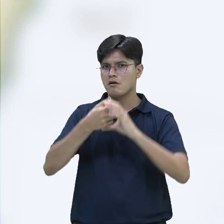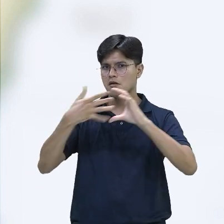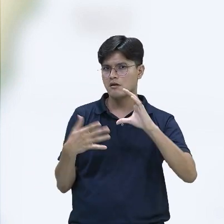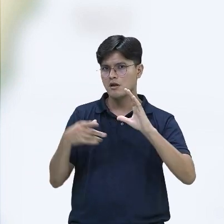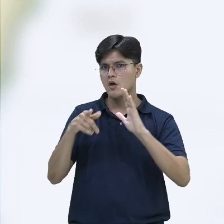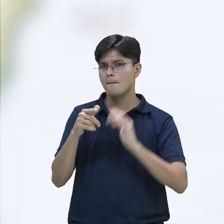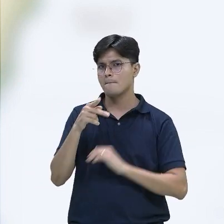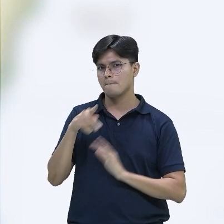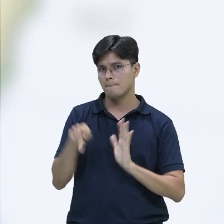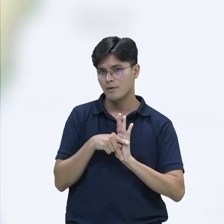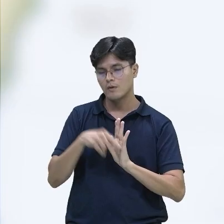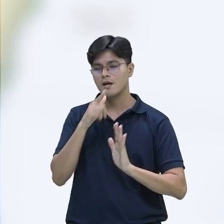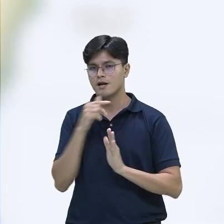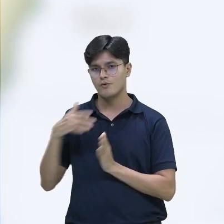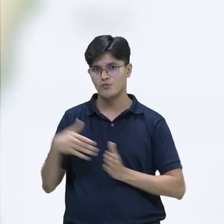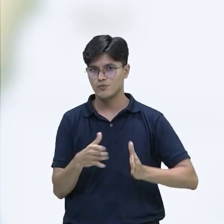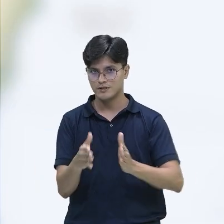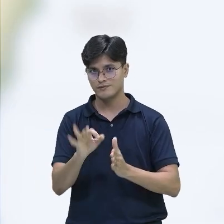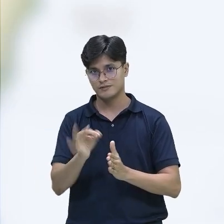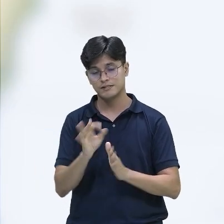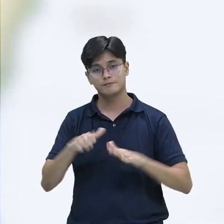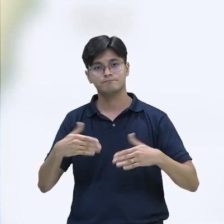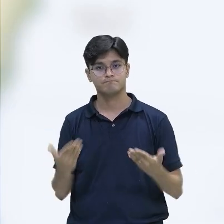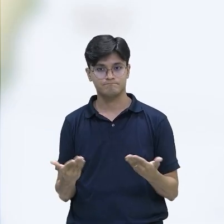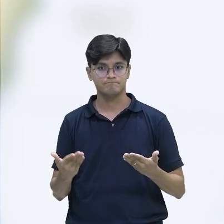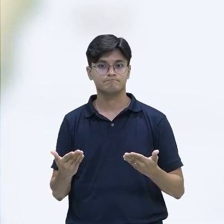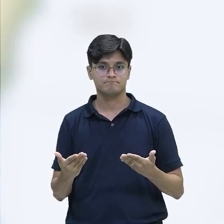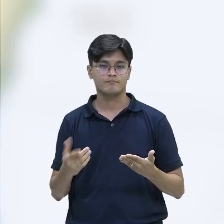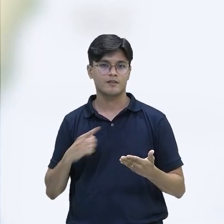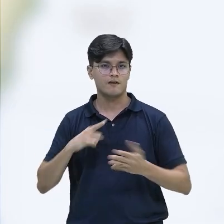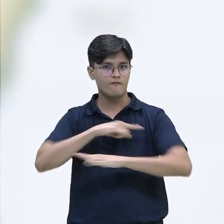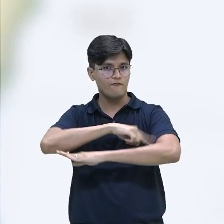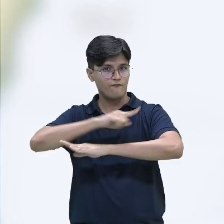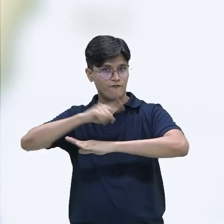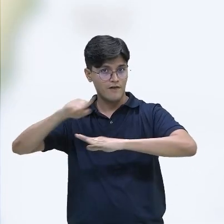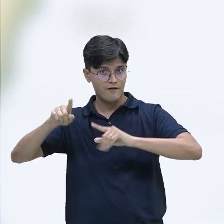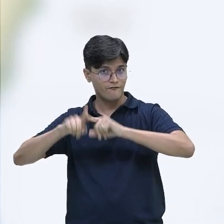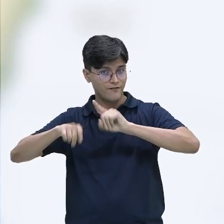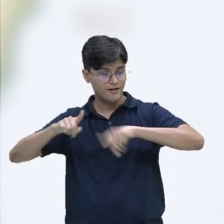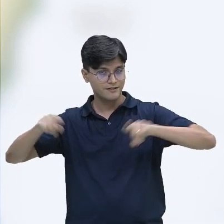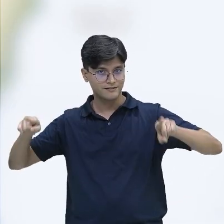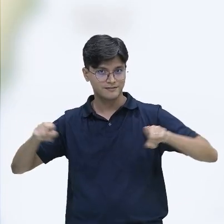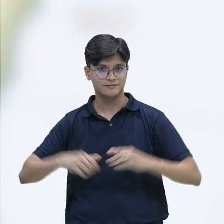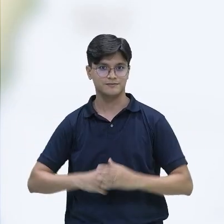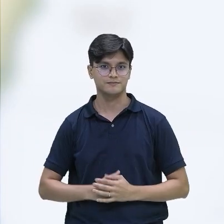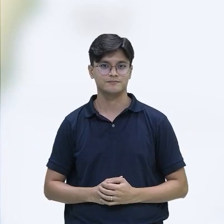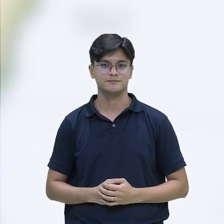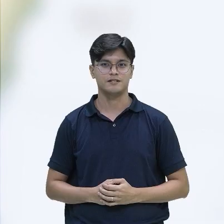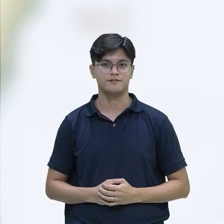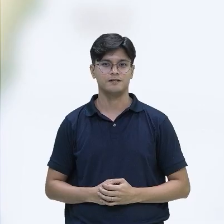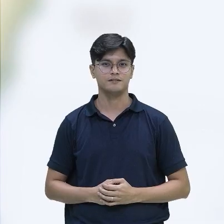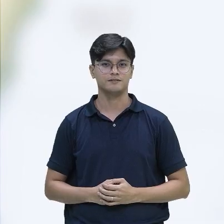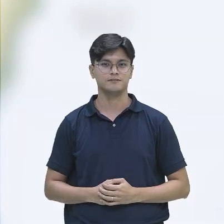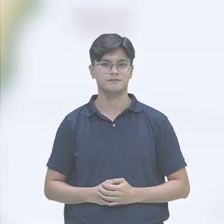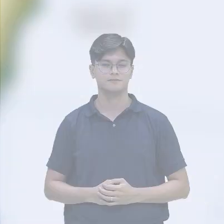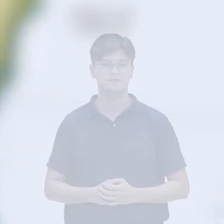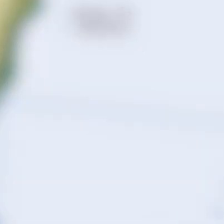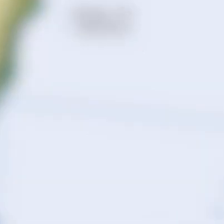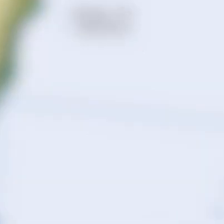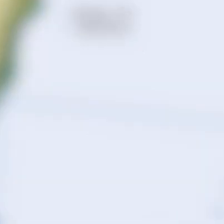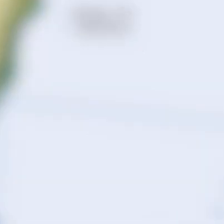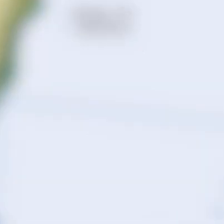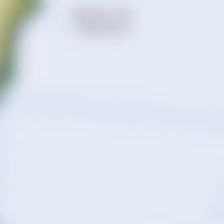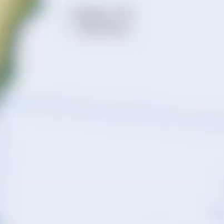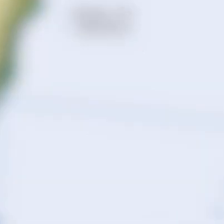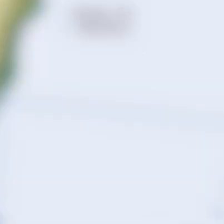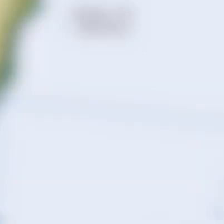a gente observa que essas, que a gente fala assim de ondulação, que são os diferentes tipos de relevo, tá? E